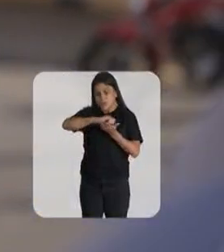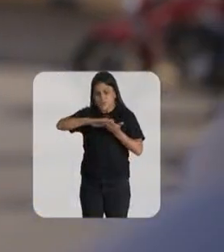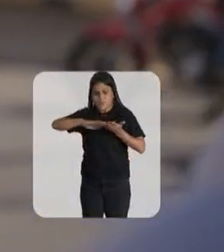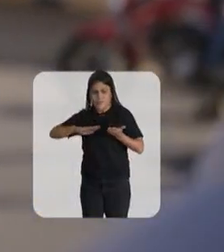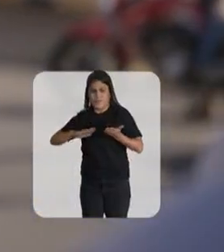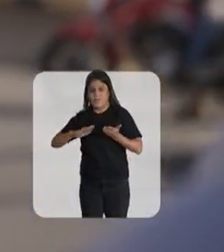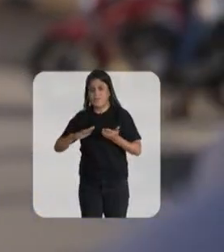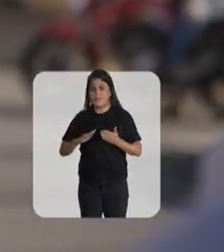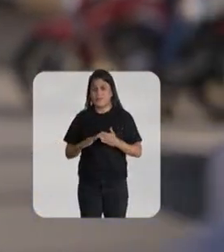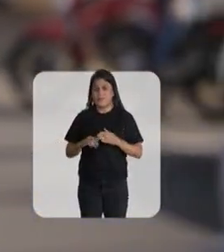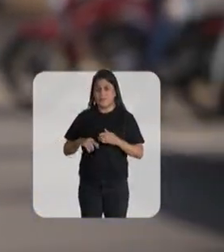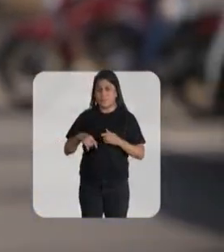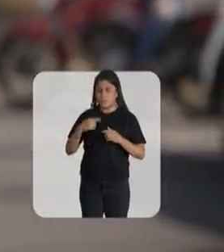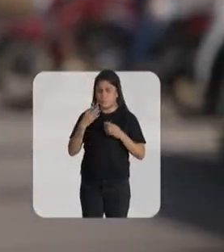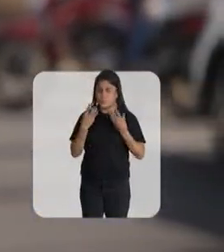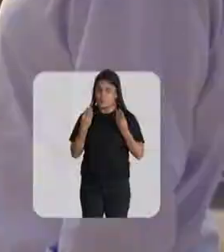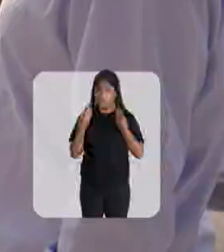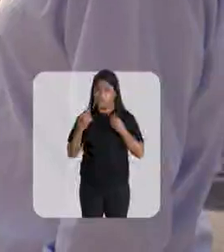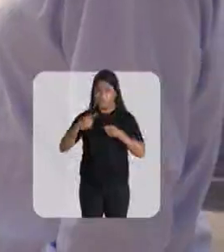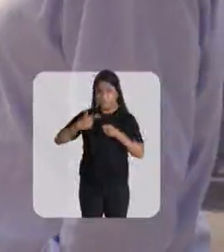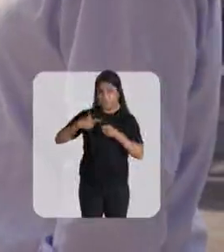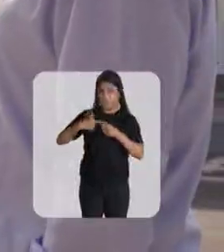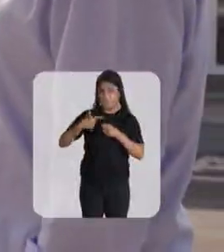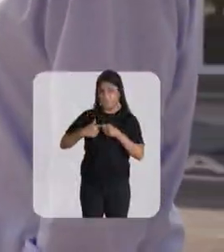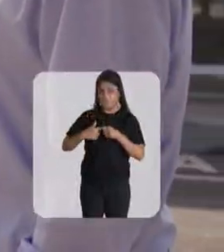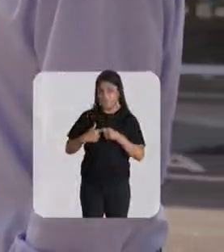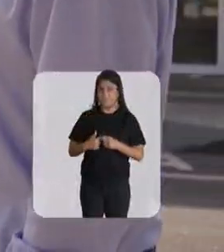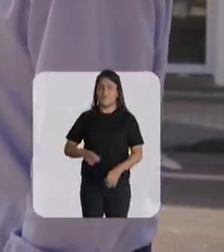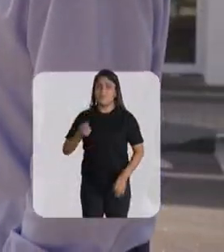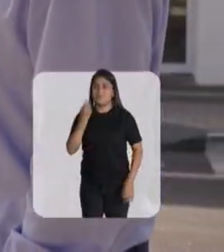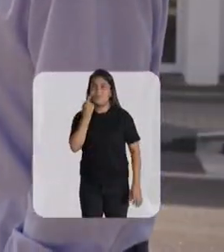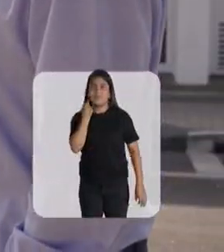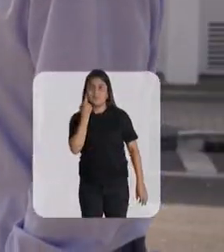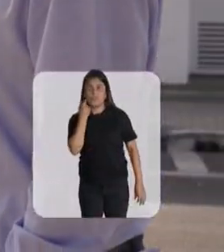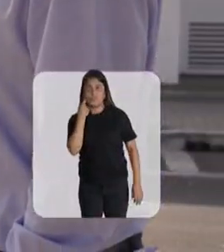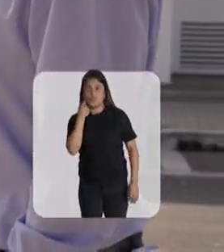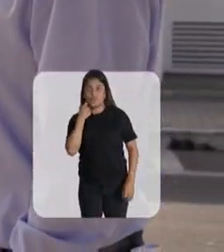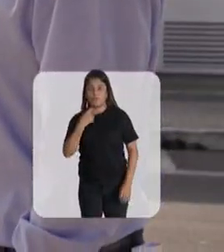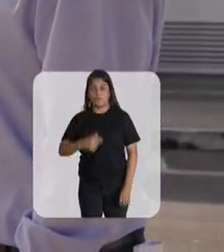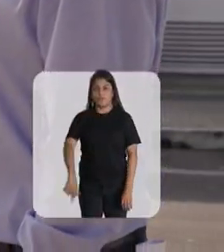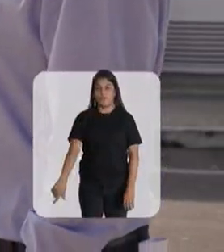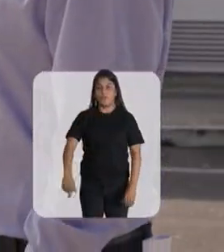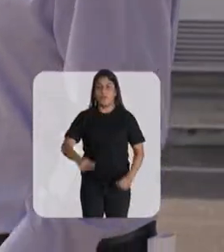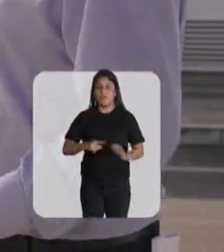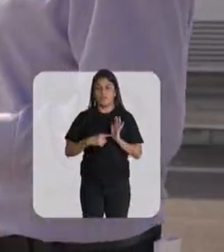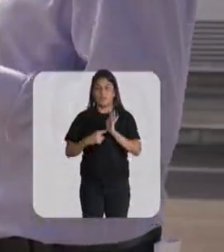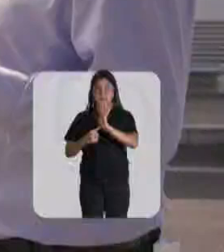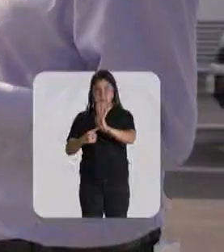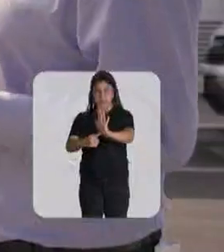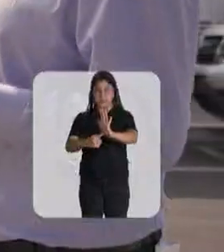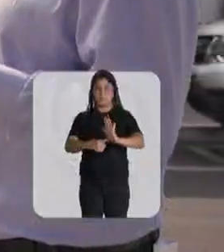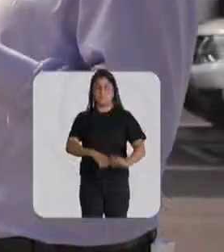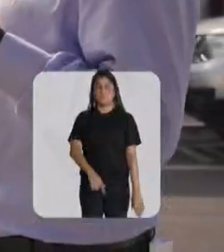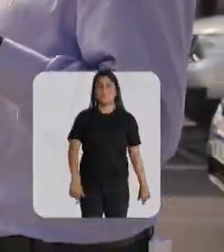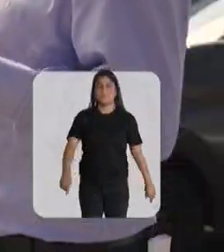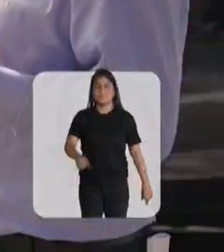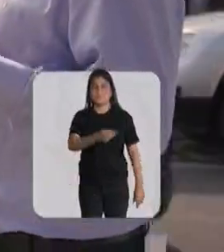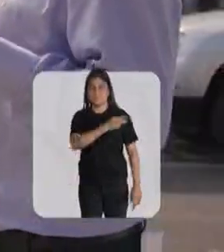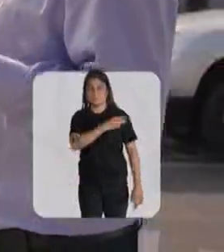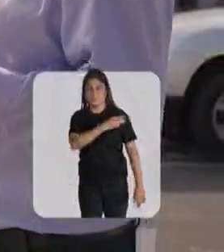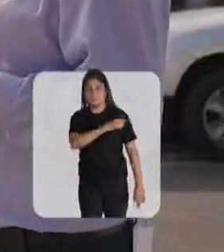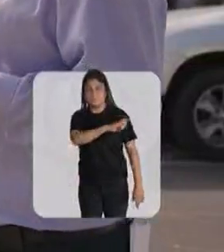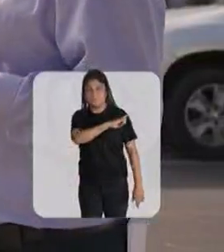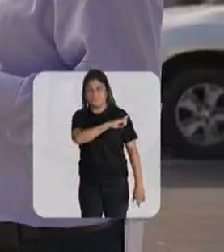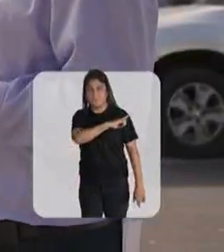de eficiência de todos esses municípios Araçatuba ficou em 31º lugar borelo Pois é dilador e um dos